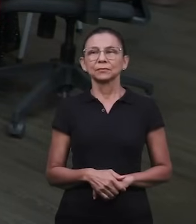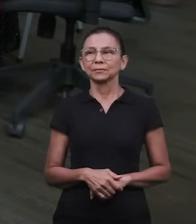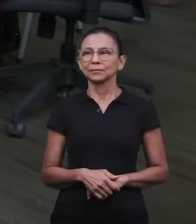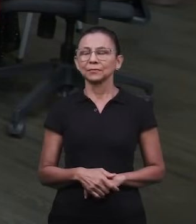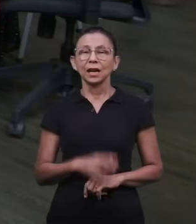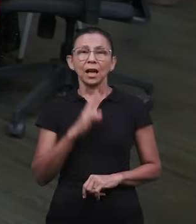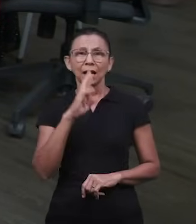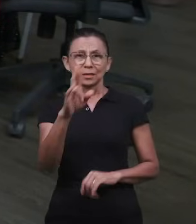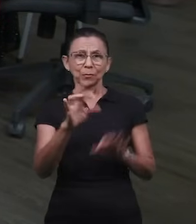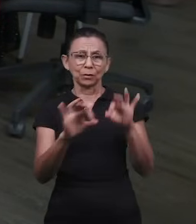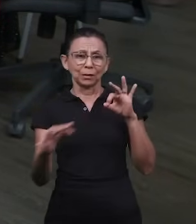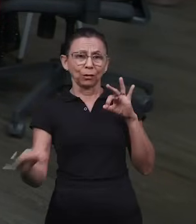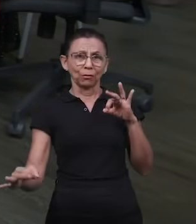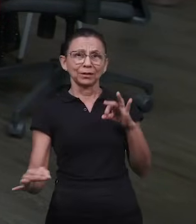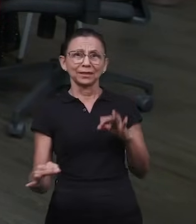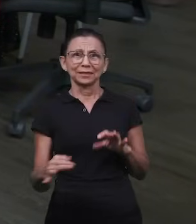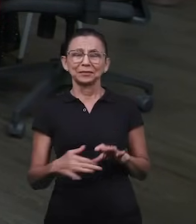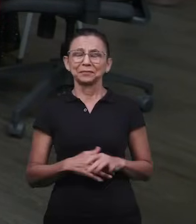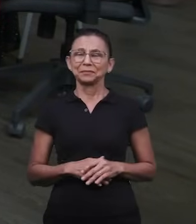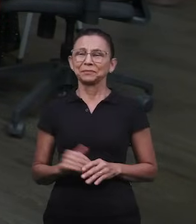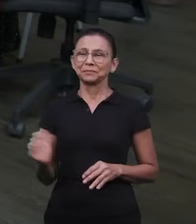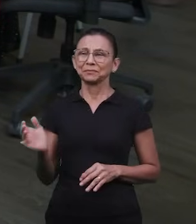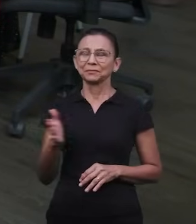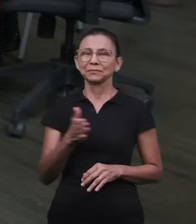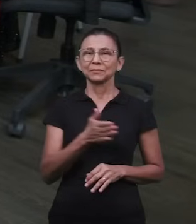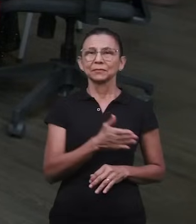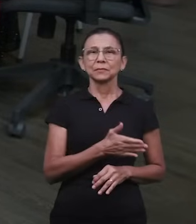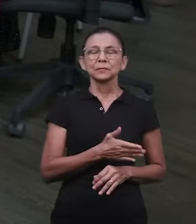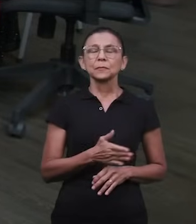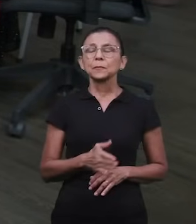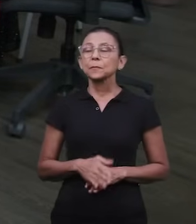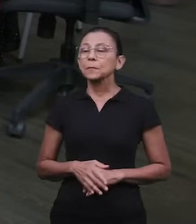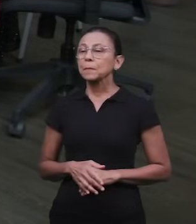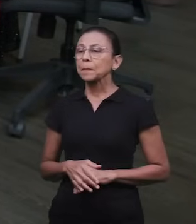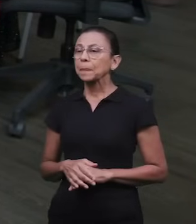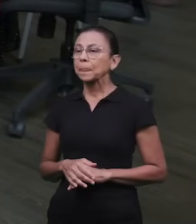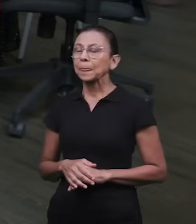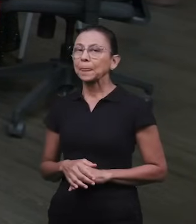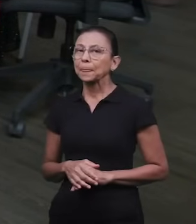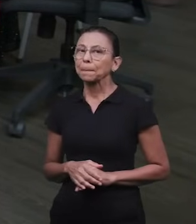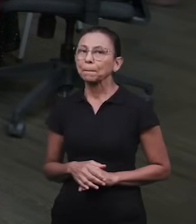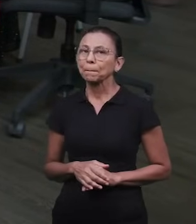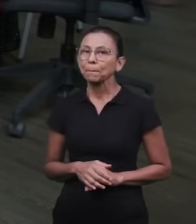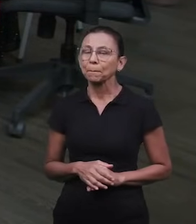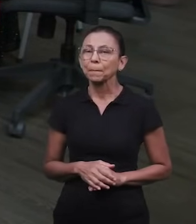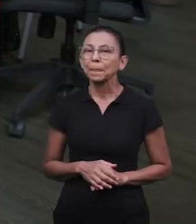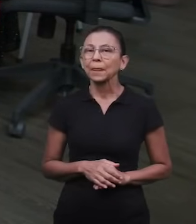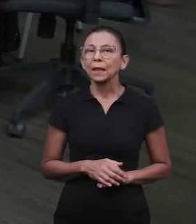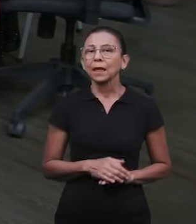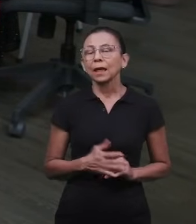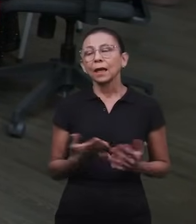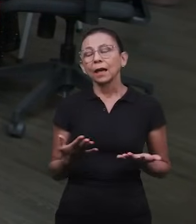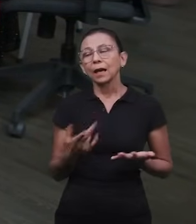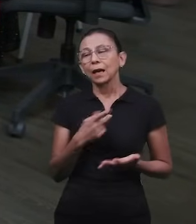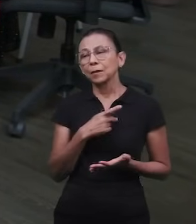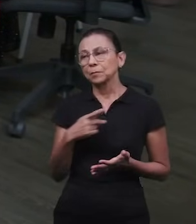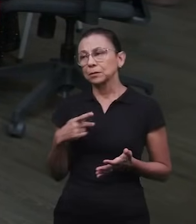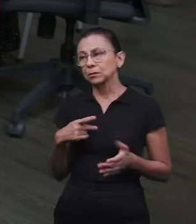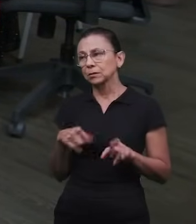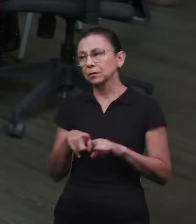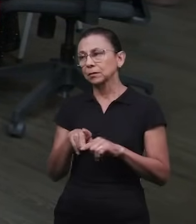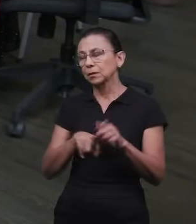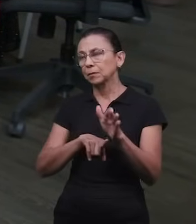bom. Muito bem entendido. Tá bom. E, pastor, outra coisa que eu ia perguntar, mas acho que até já foi um pouco